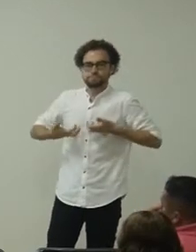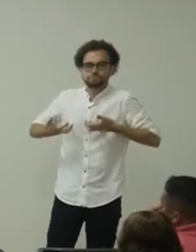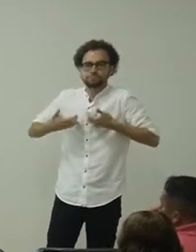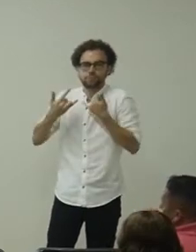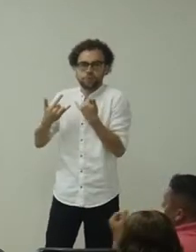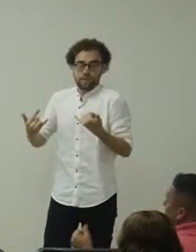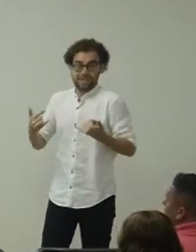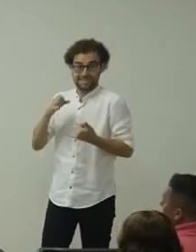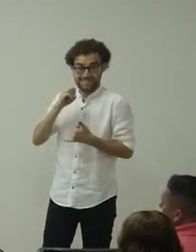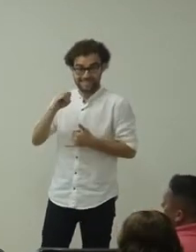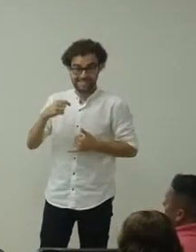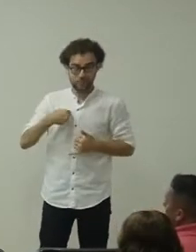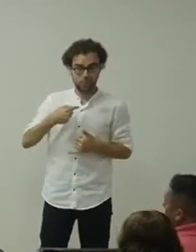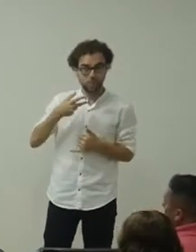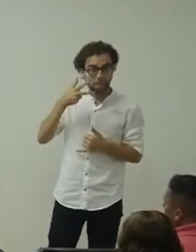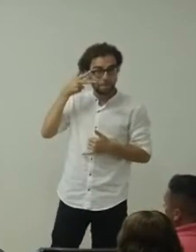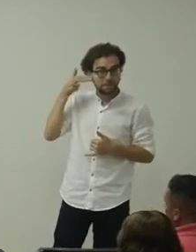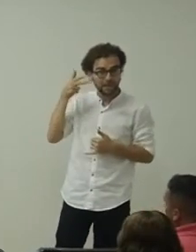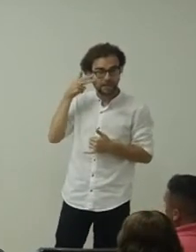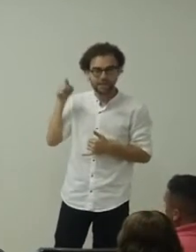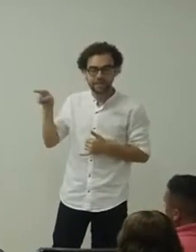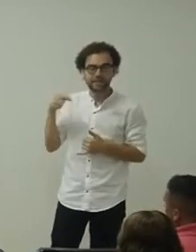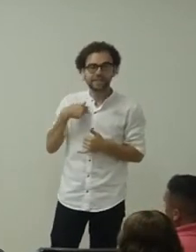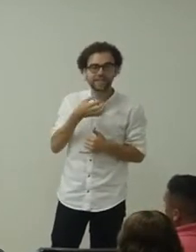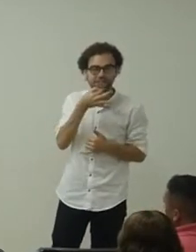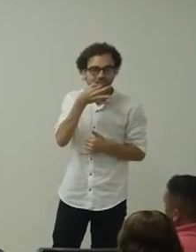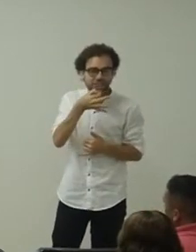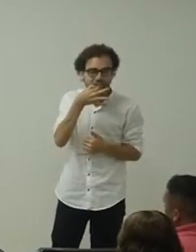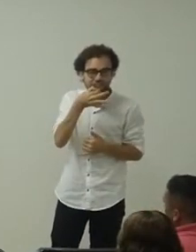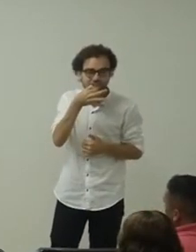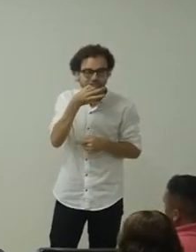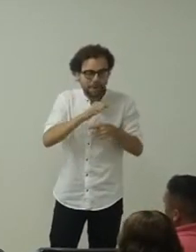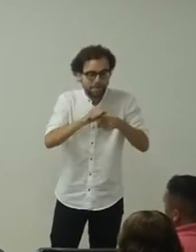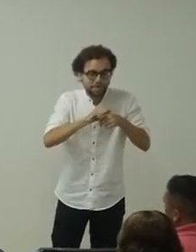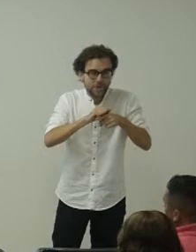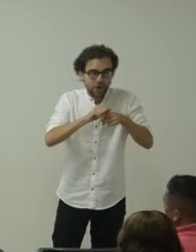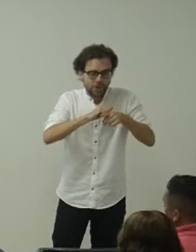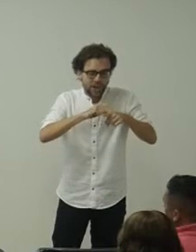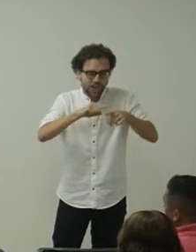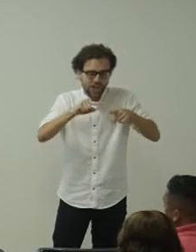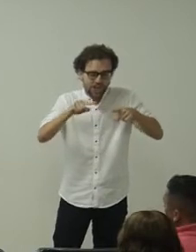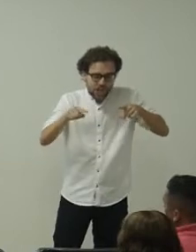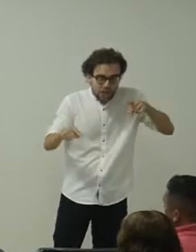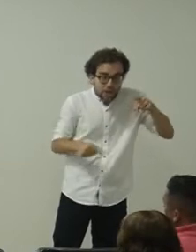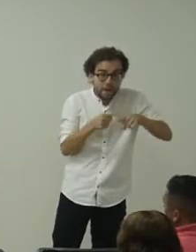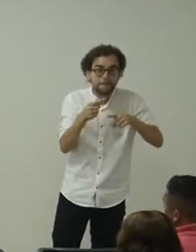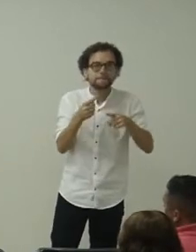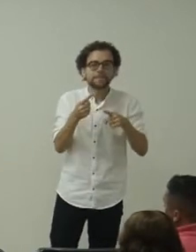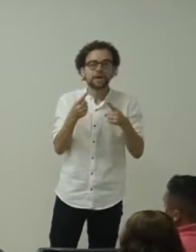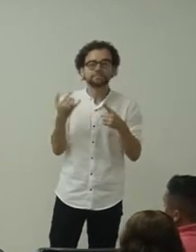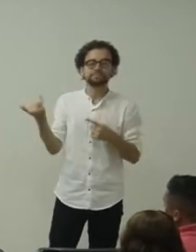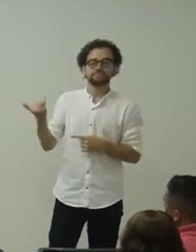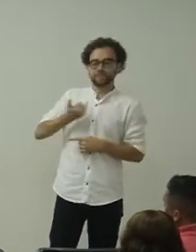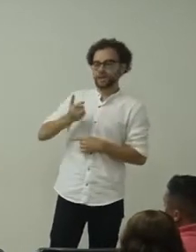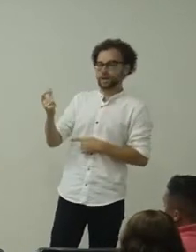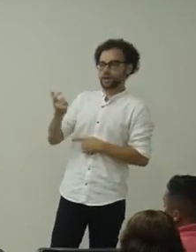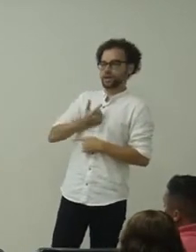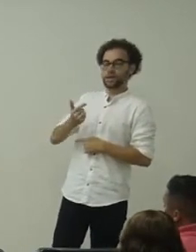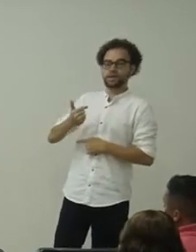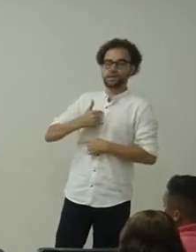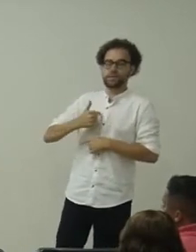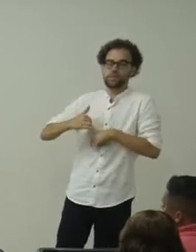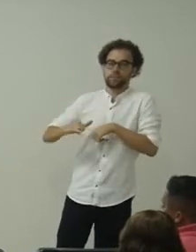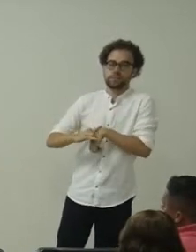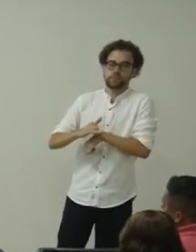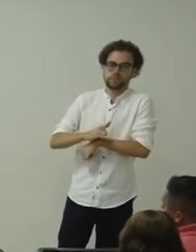ele imitava barulho de pneu para insinuar que eu estava acima do peso. Todos esses casos são casos retirados do